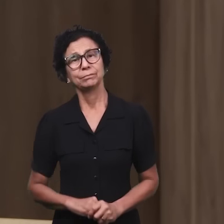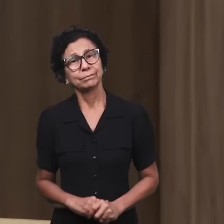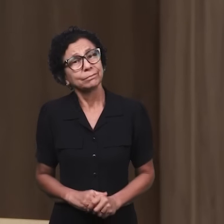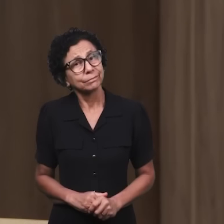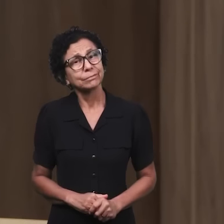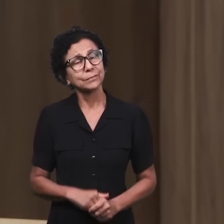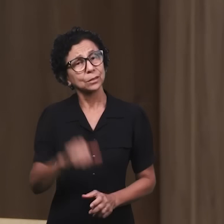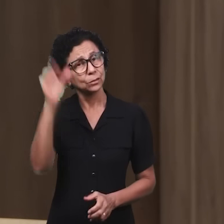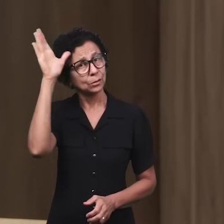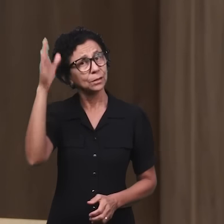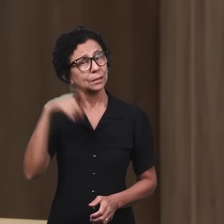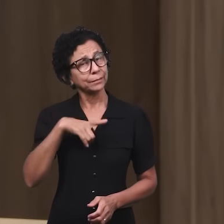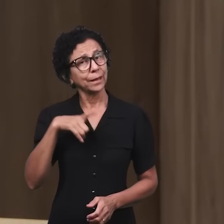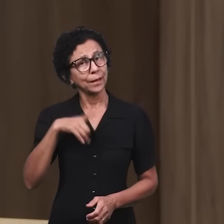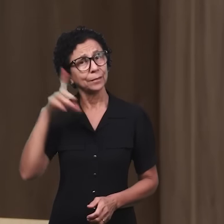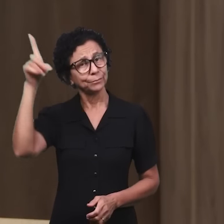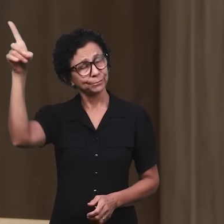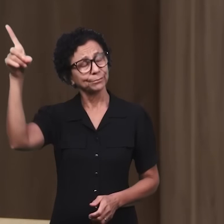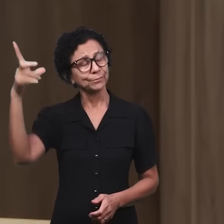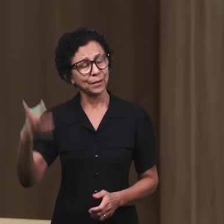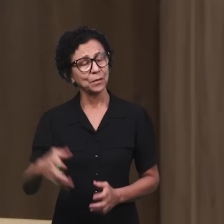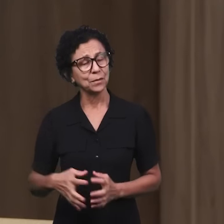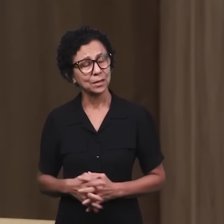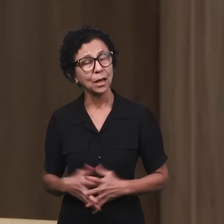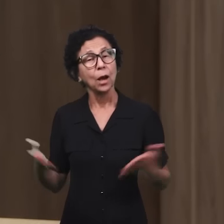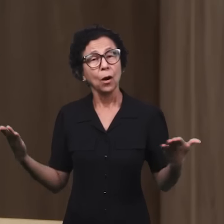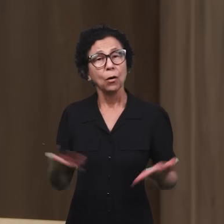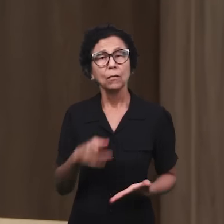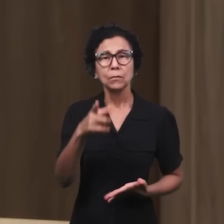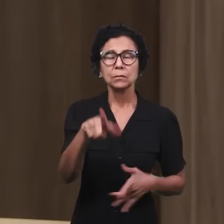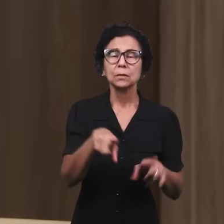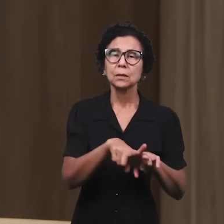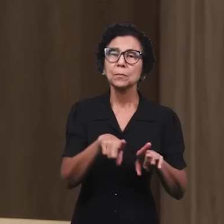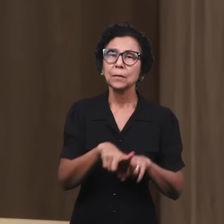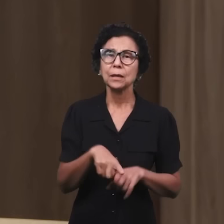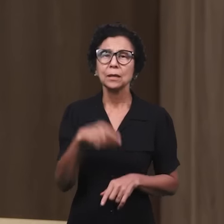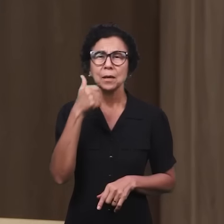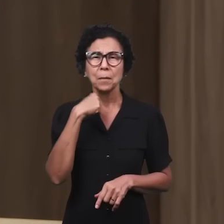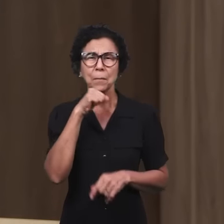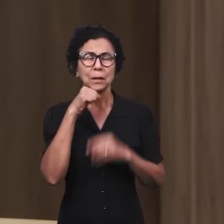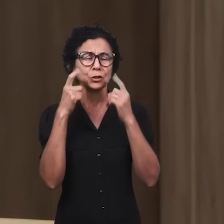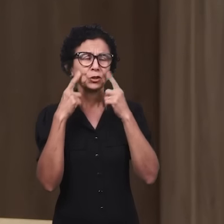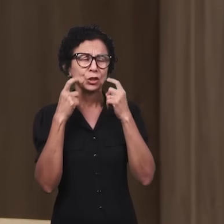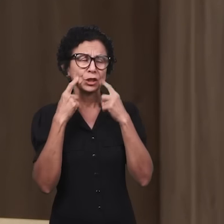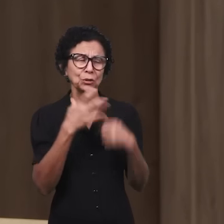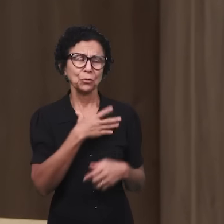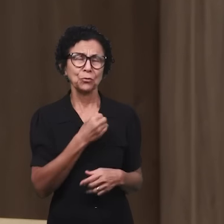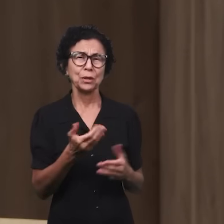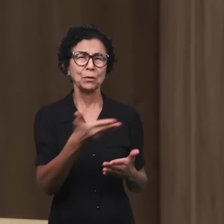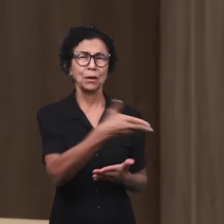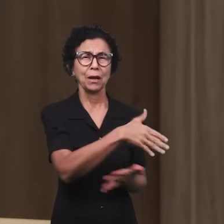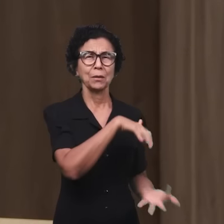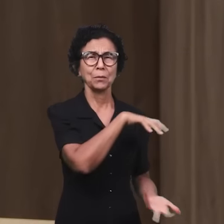isso. Quer dizer, talvez uma lógica, a gente faria o seguinte, a gente ressuscitaria primeiro o menino, olha, você não precisa chorar mais